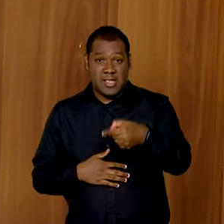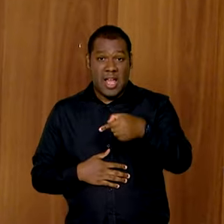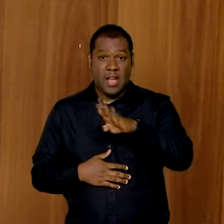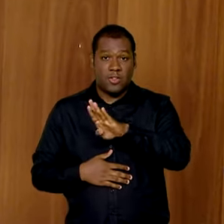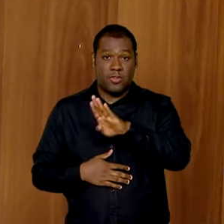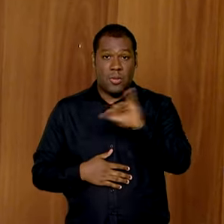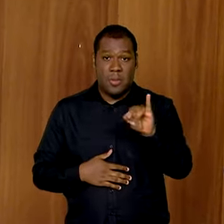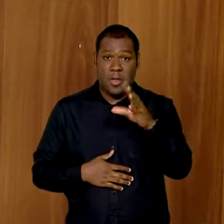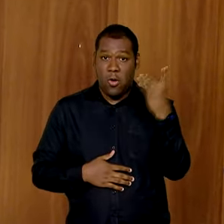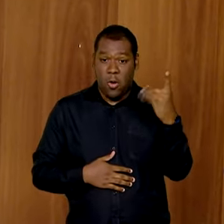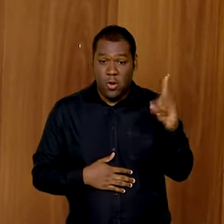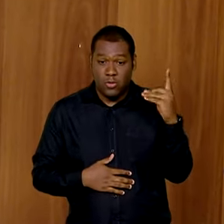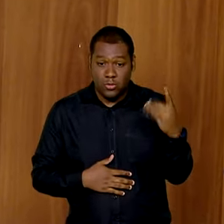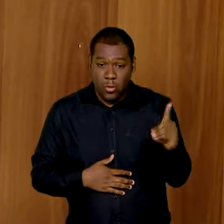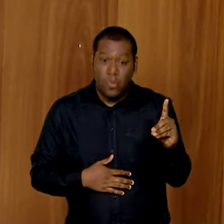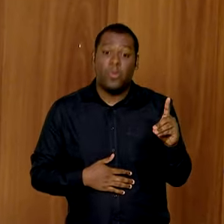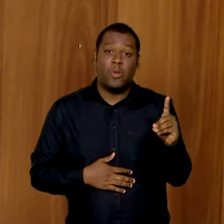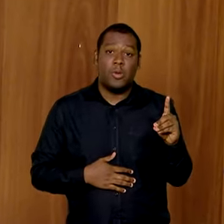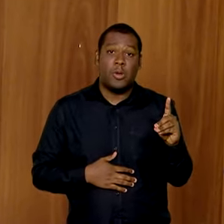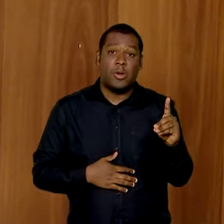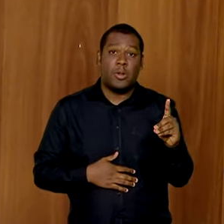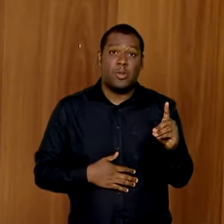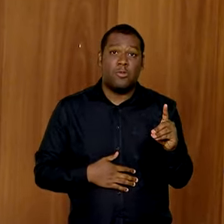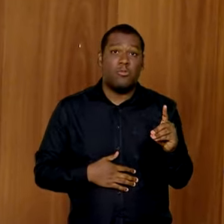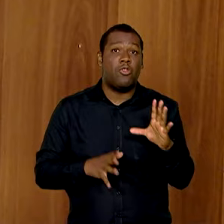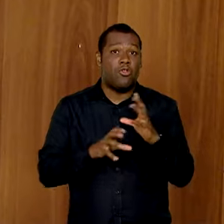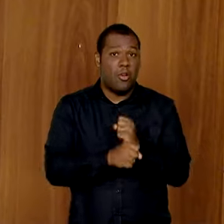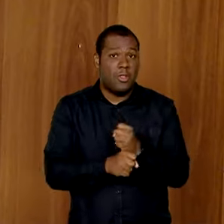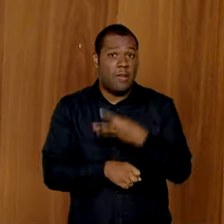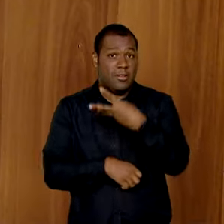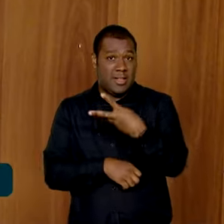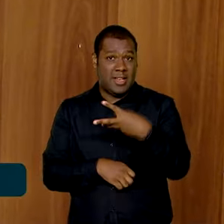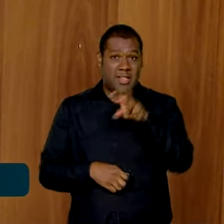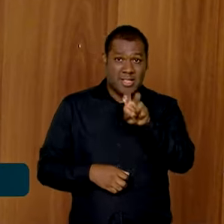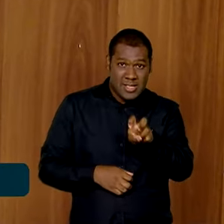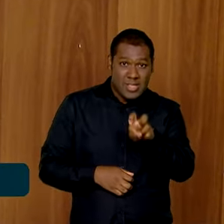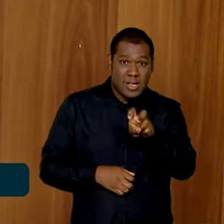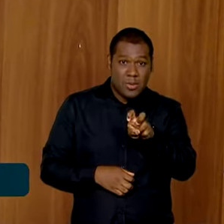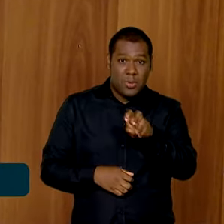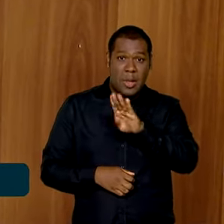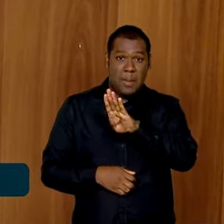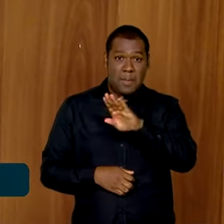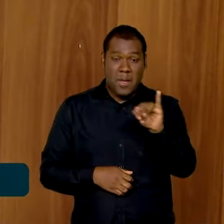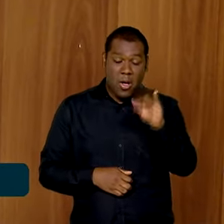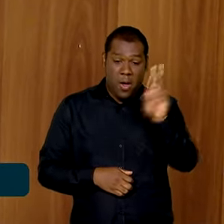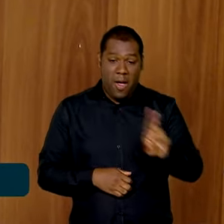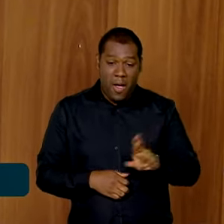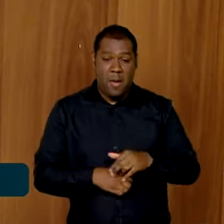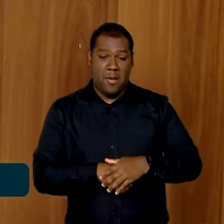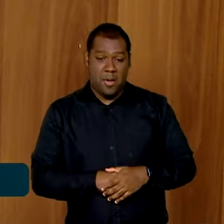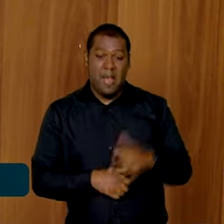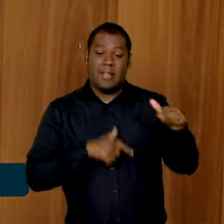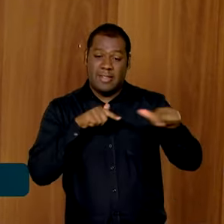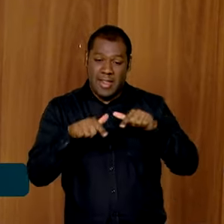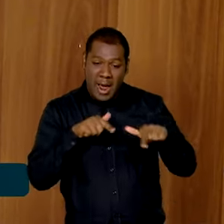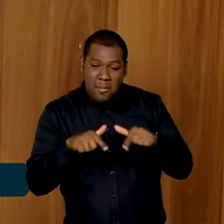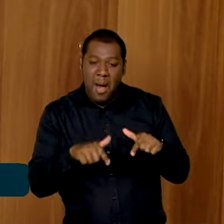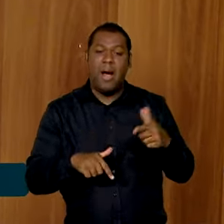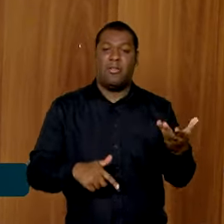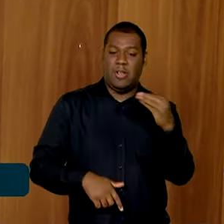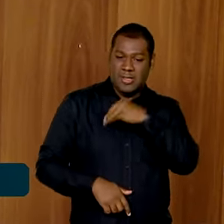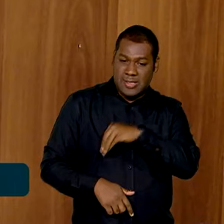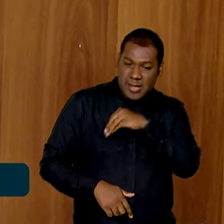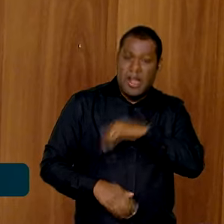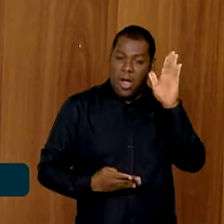35 bilhões de reais. Quando a gente fala isso, a gente está falando de emprego, a gente está falando de renda, a gente está falando de desenvolvimento,